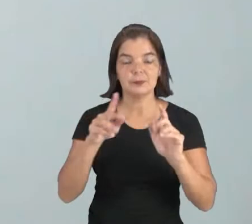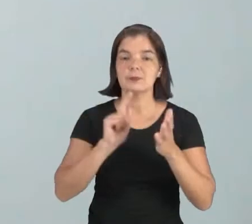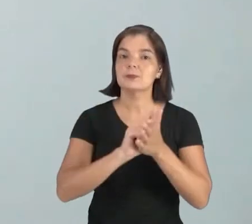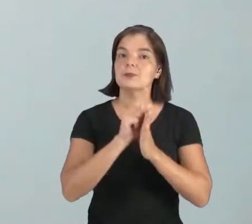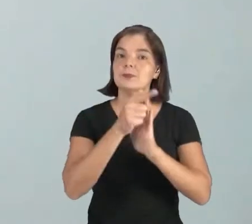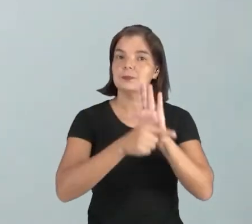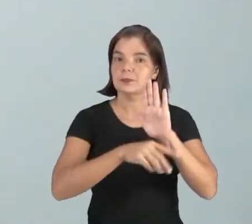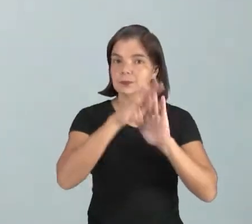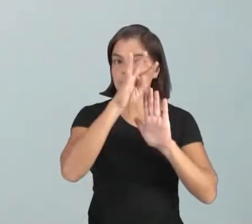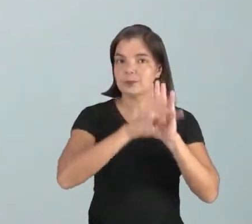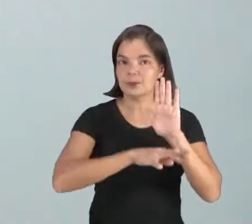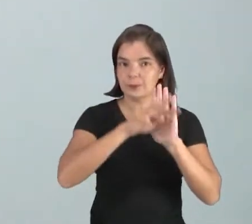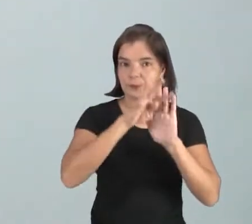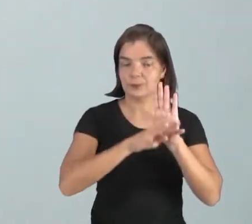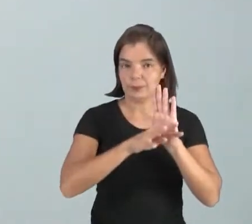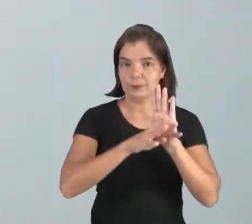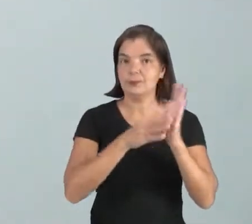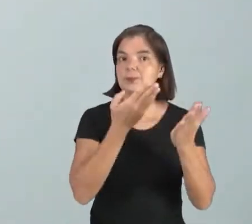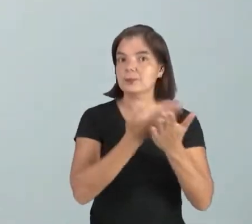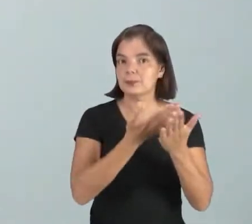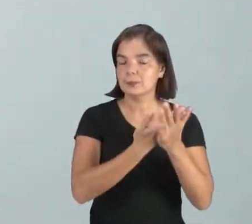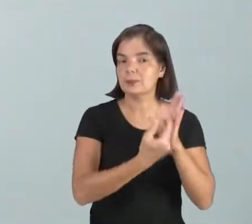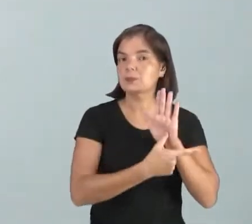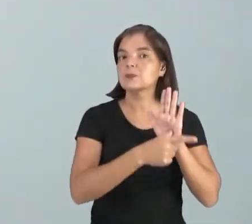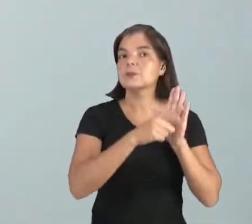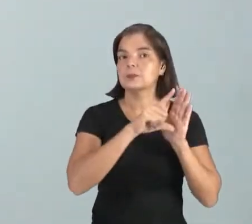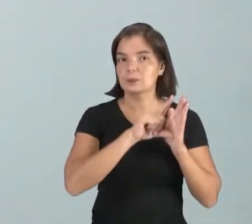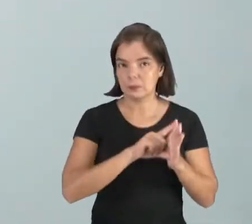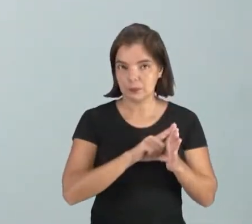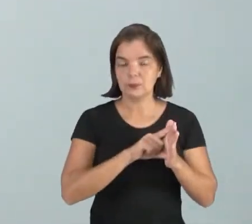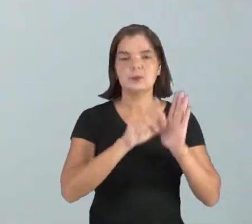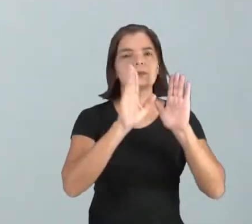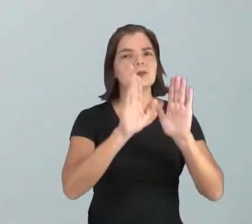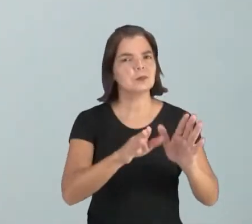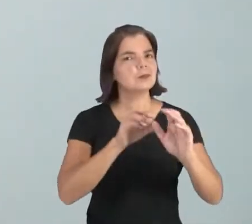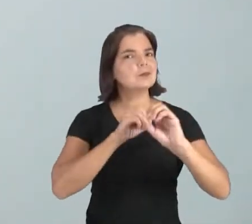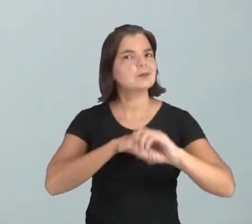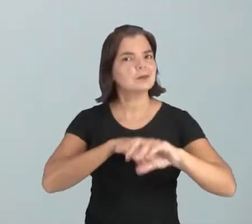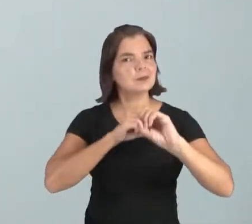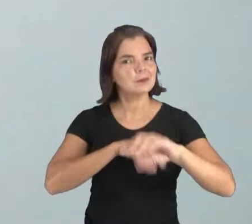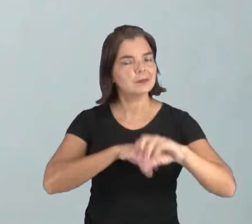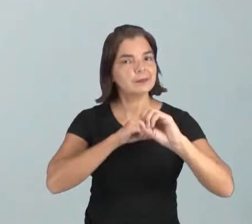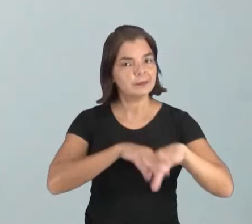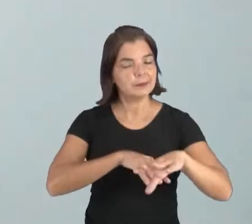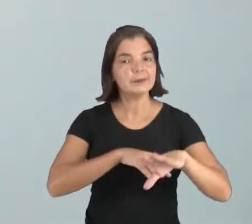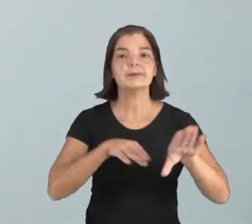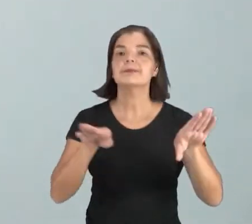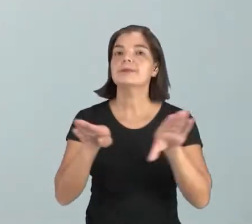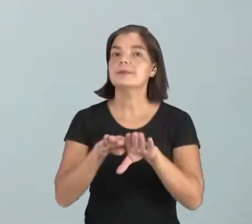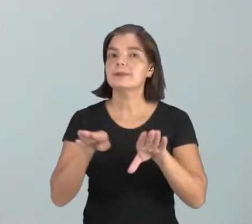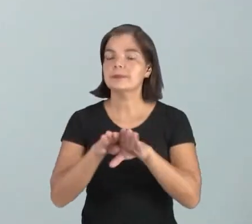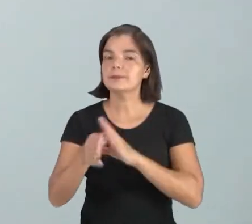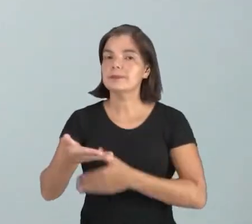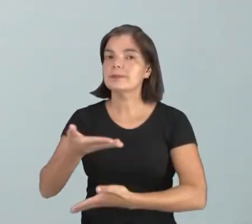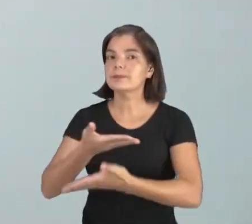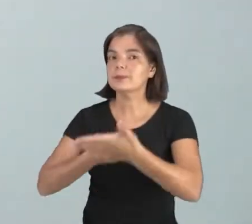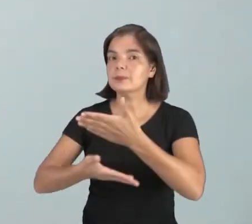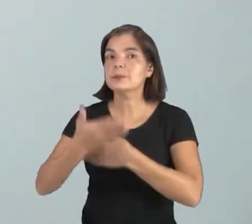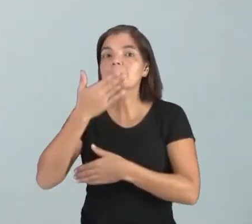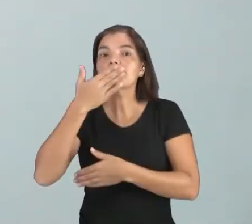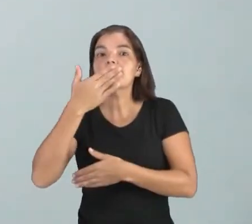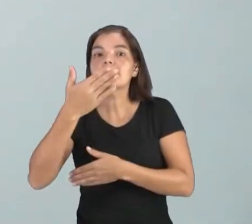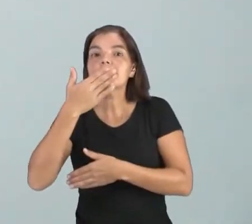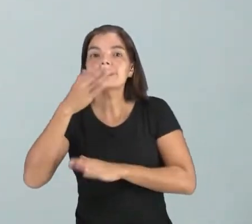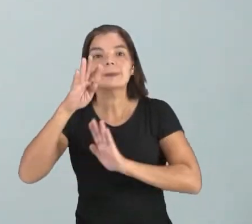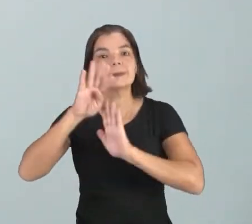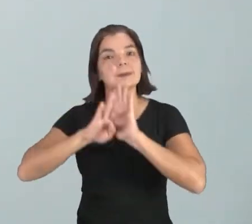gêneros textuais, um assunto da nossa aula anterior, que já foi trabalhado em alguns tempos, e relacioná-la com os